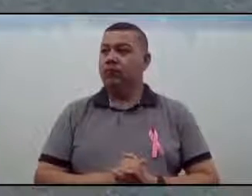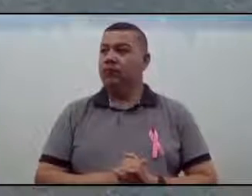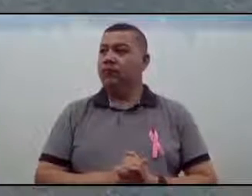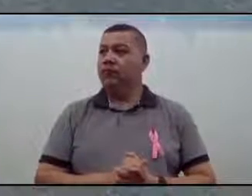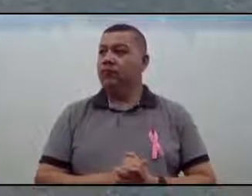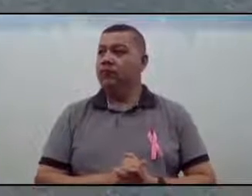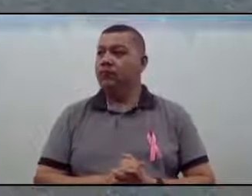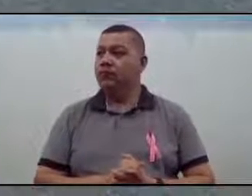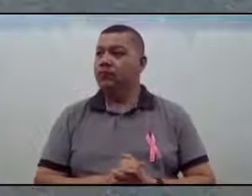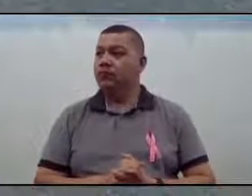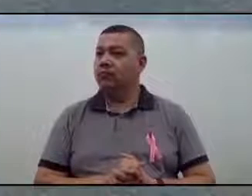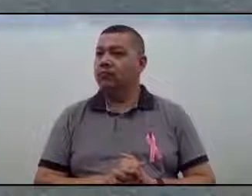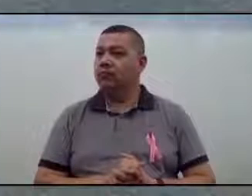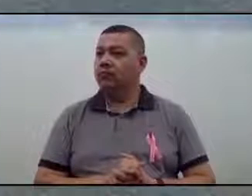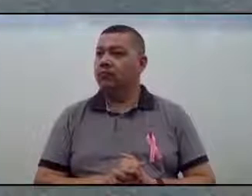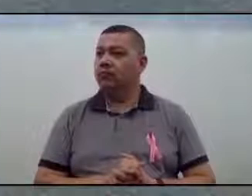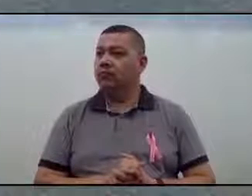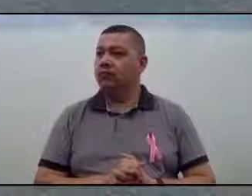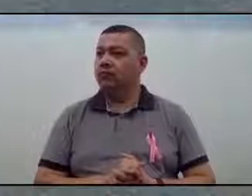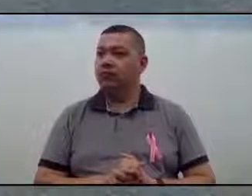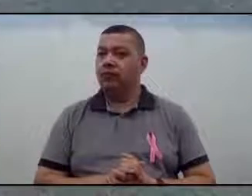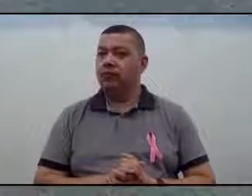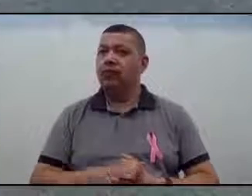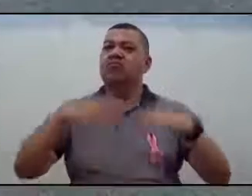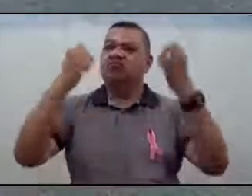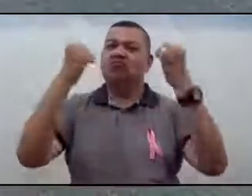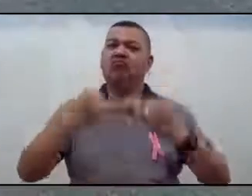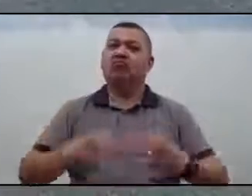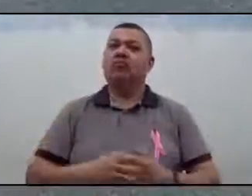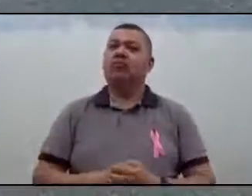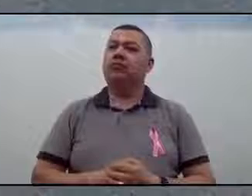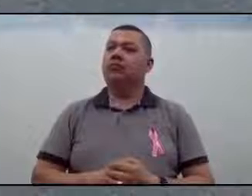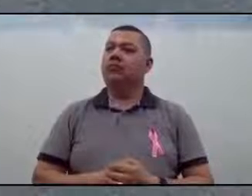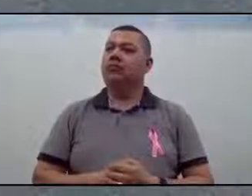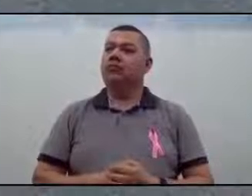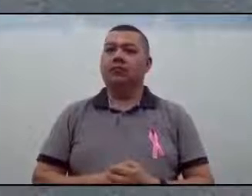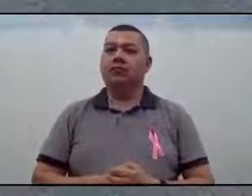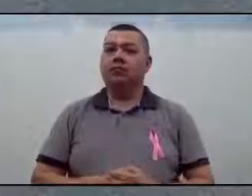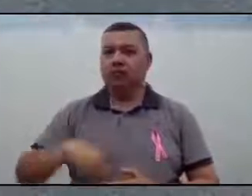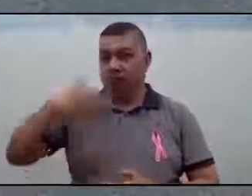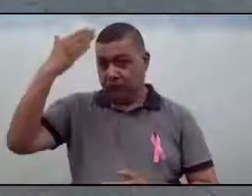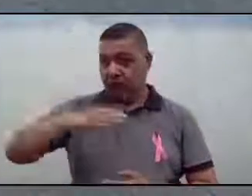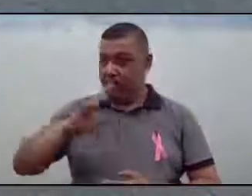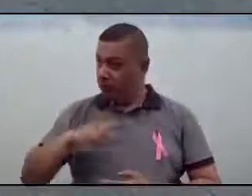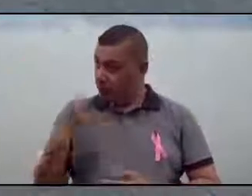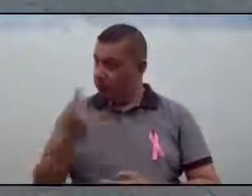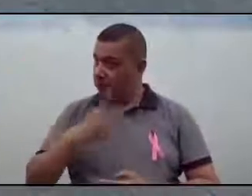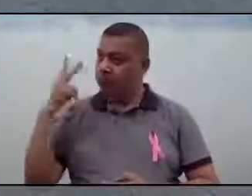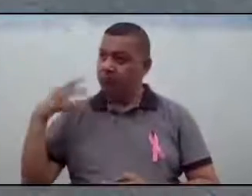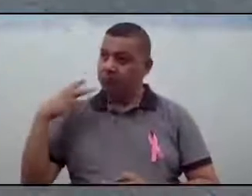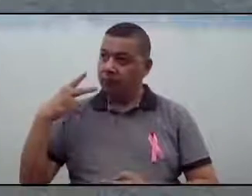só para acabar de firmar e deixar como exemplo para nós vereadores,